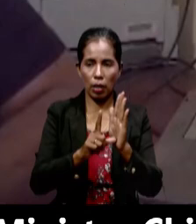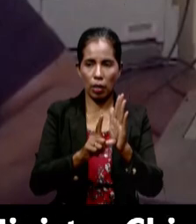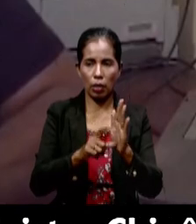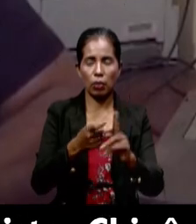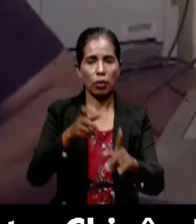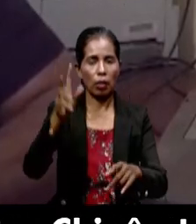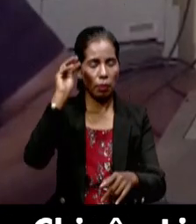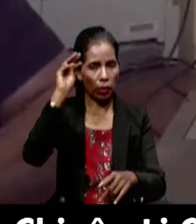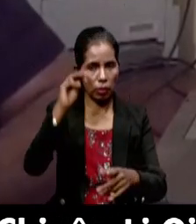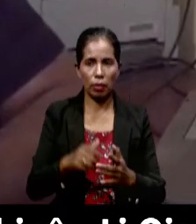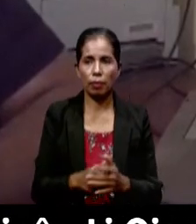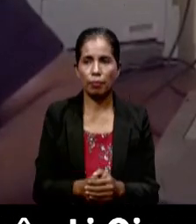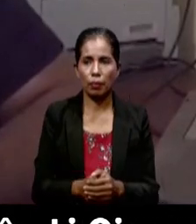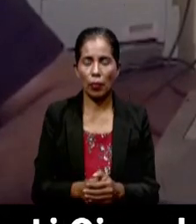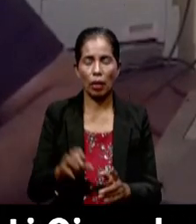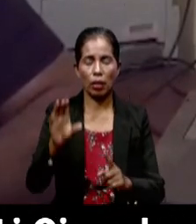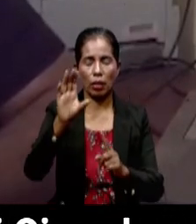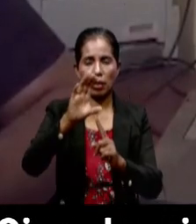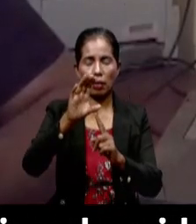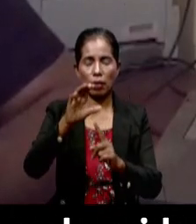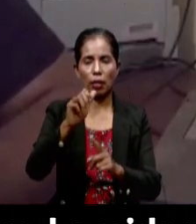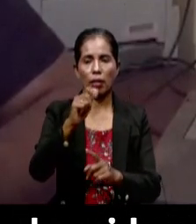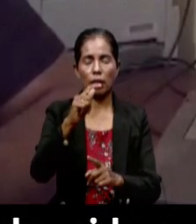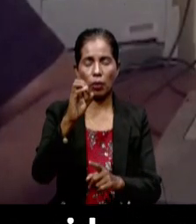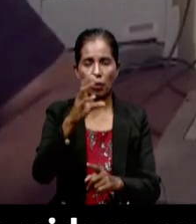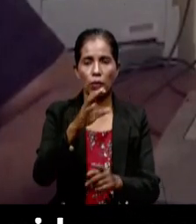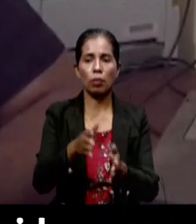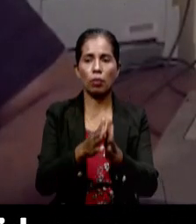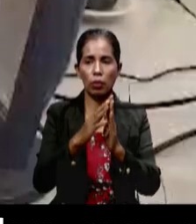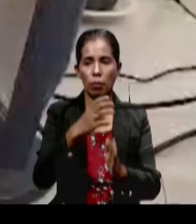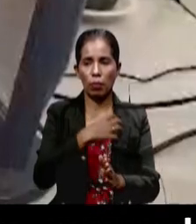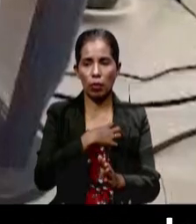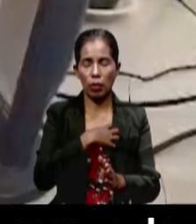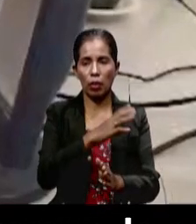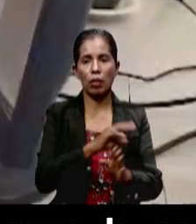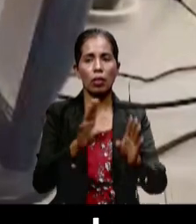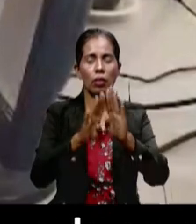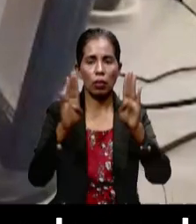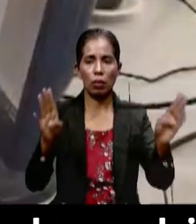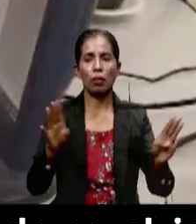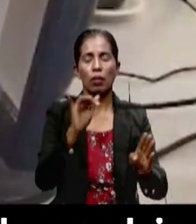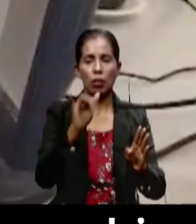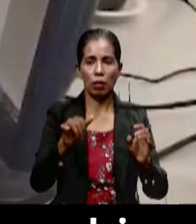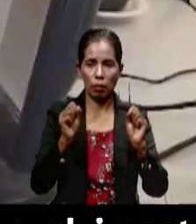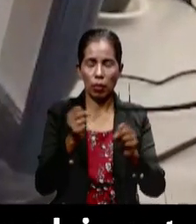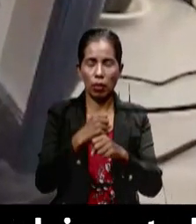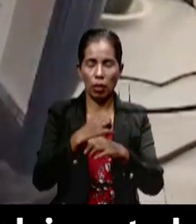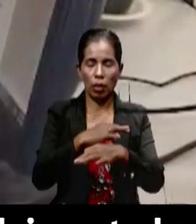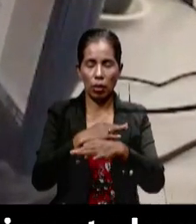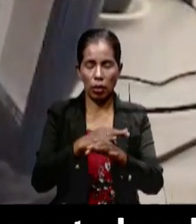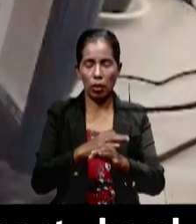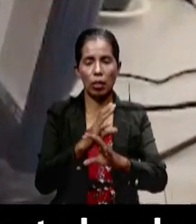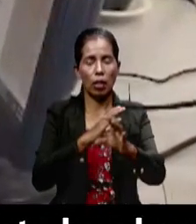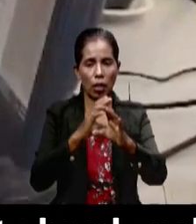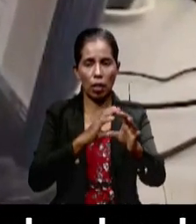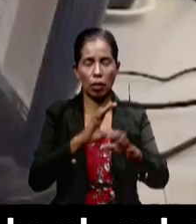ministério. Superintendente CF Antonino Moluta Husuba Comando Geral Peniteli atulou que concurso o de bele halau manutenção no reparação